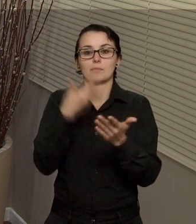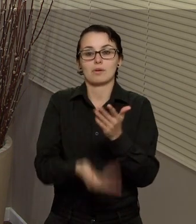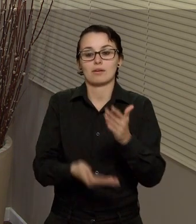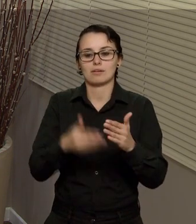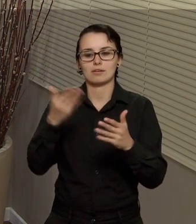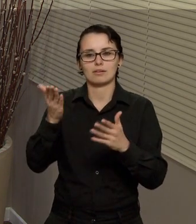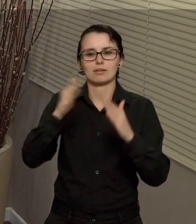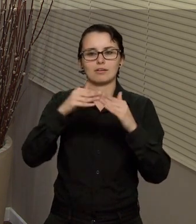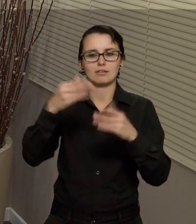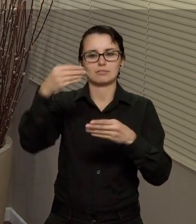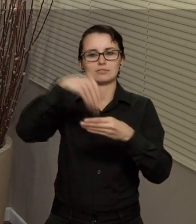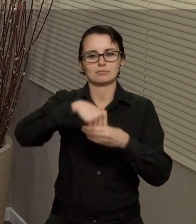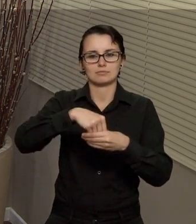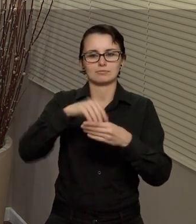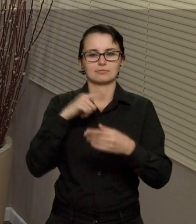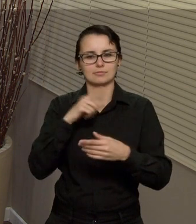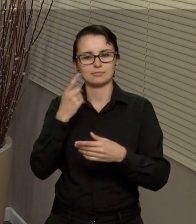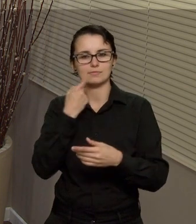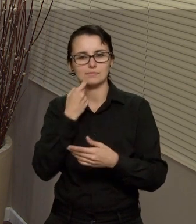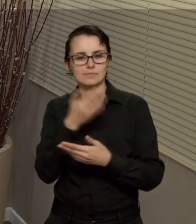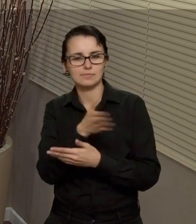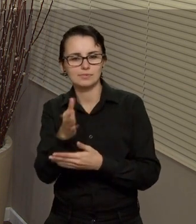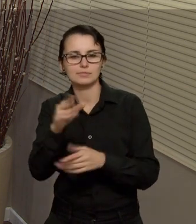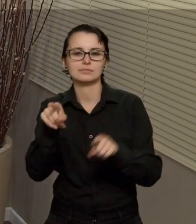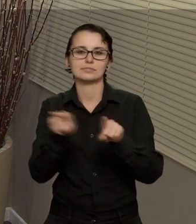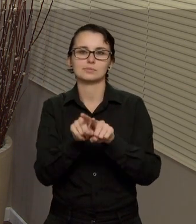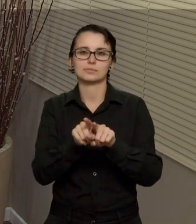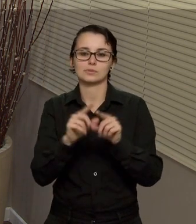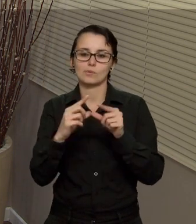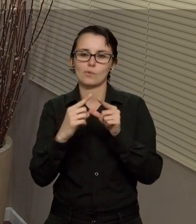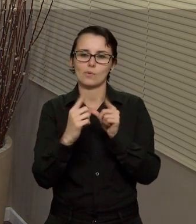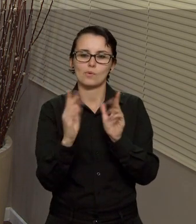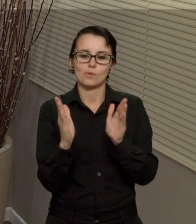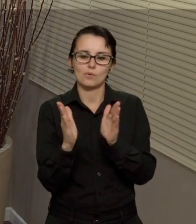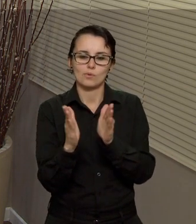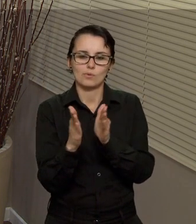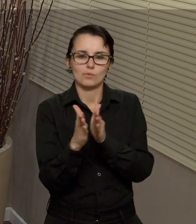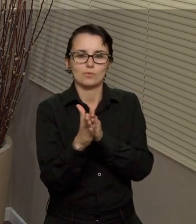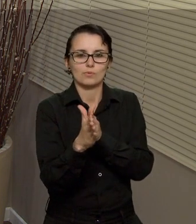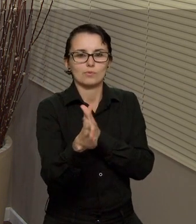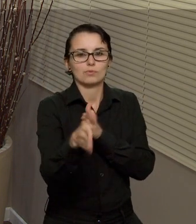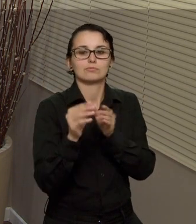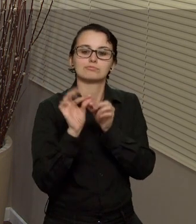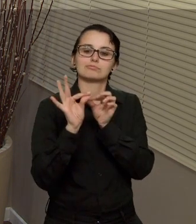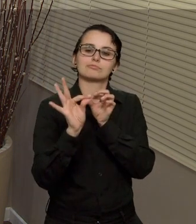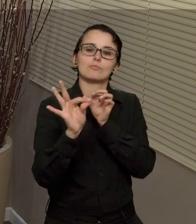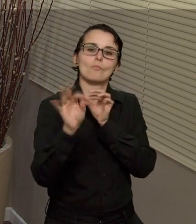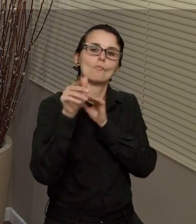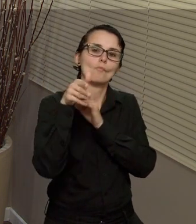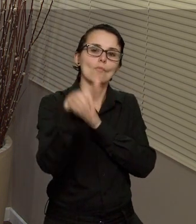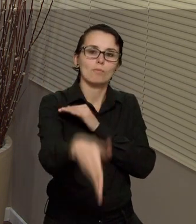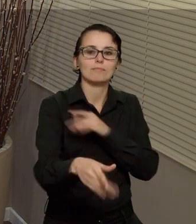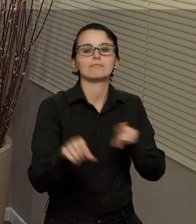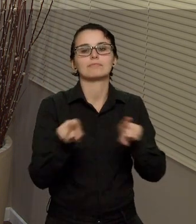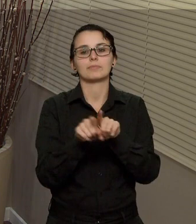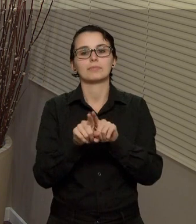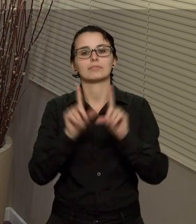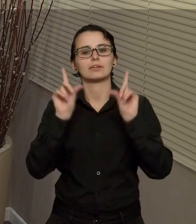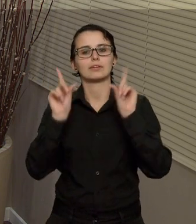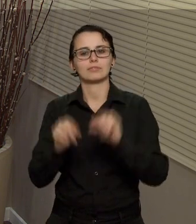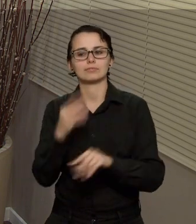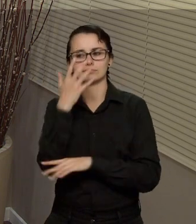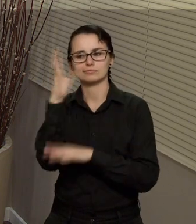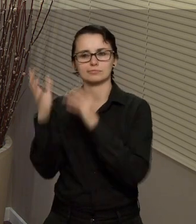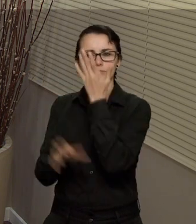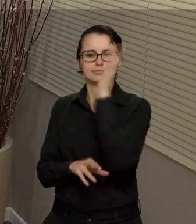aquáticos, o rebaixamento do lençol freático, a diminuição na vazão média e o declínio da